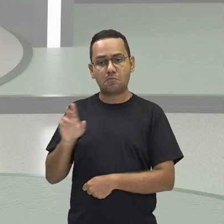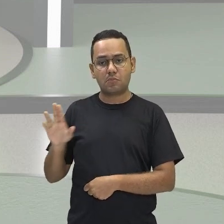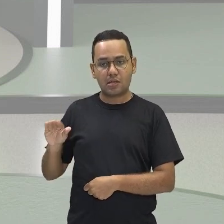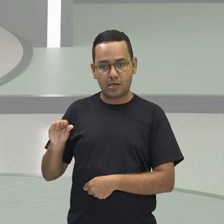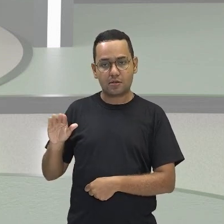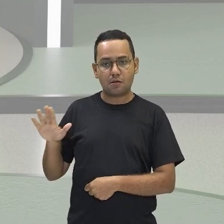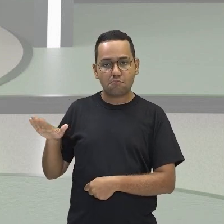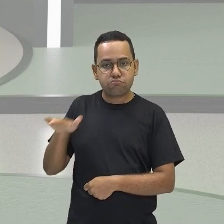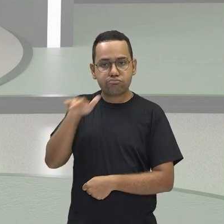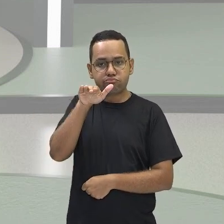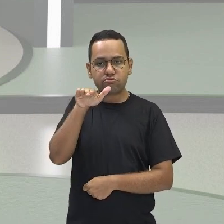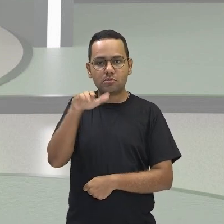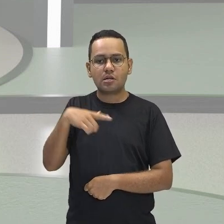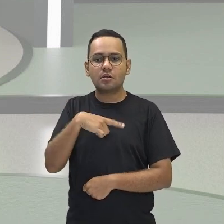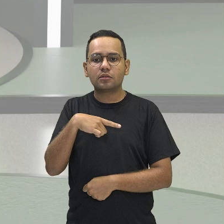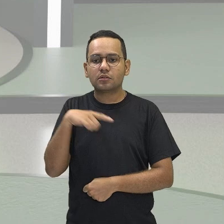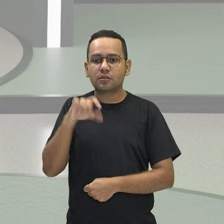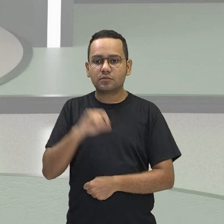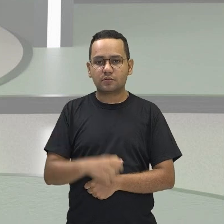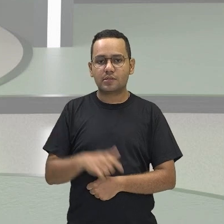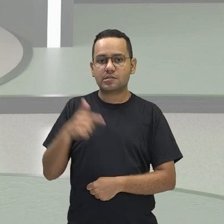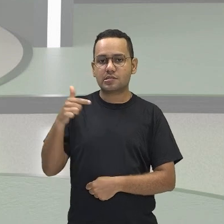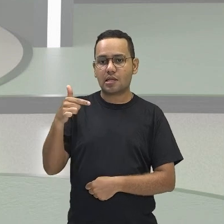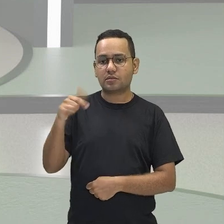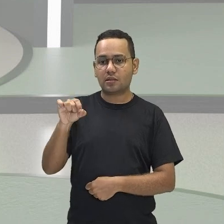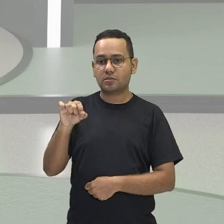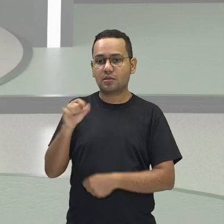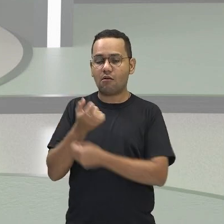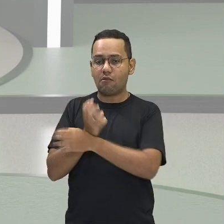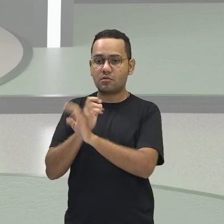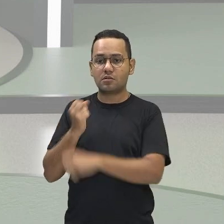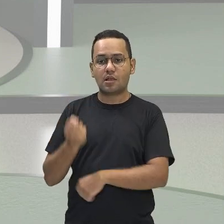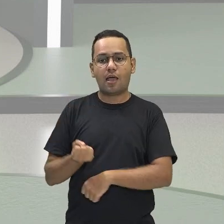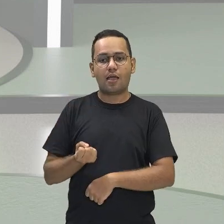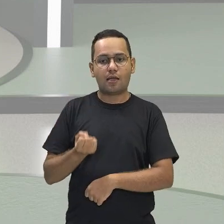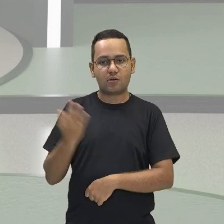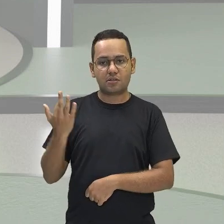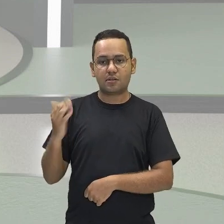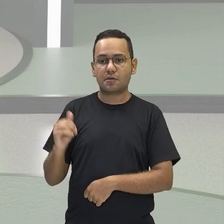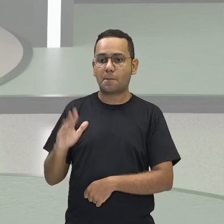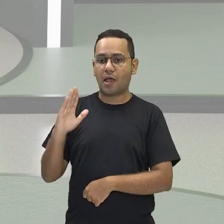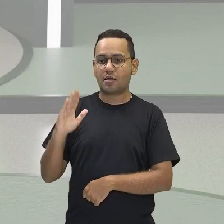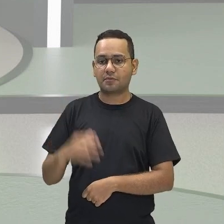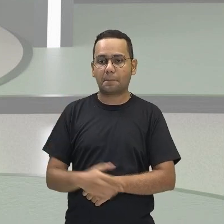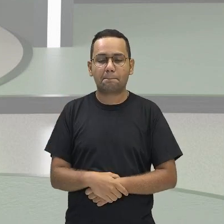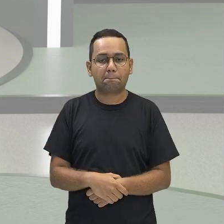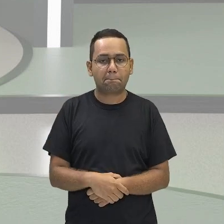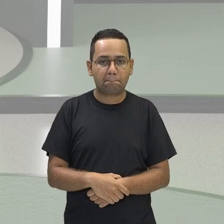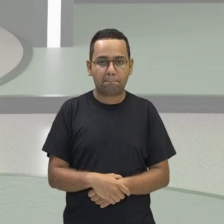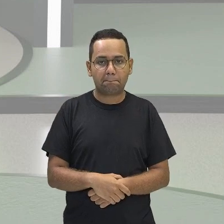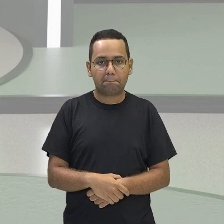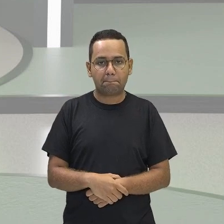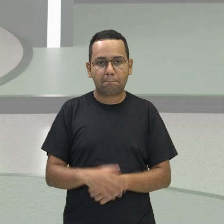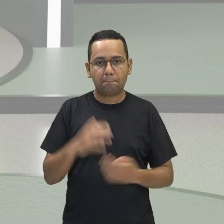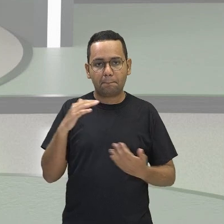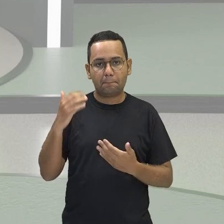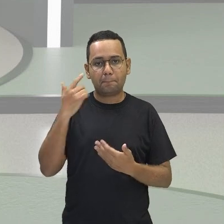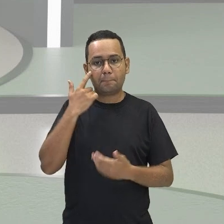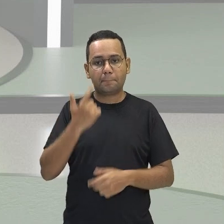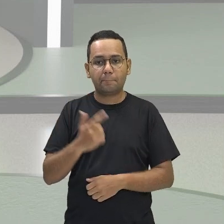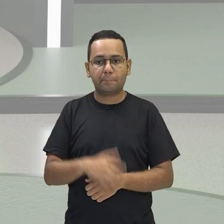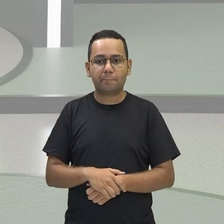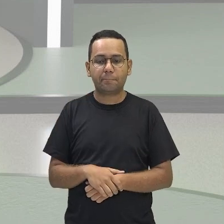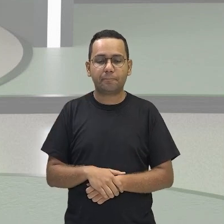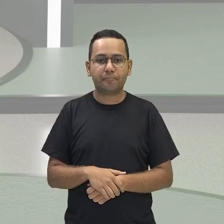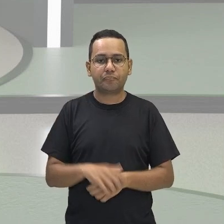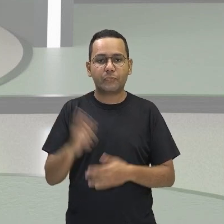vai apresentar cerca de 70 ossos a mais. Dentro da classificação